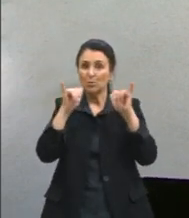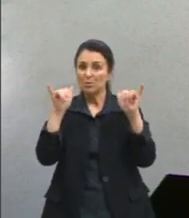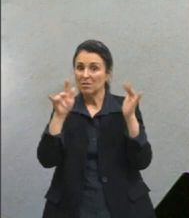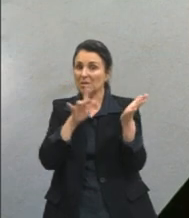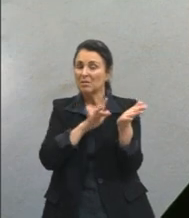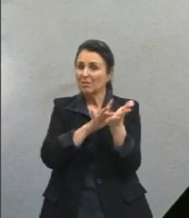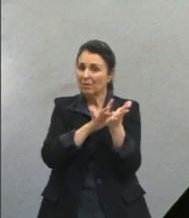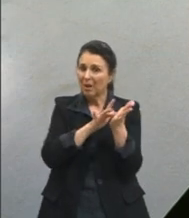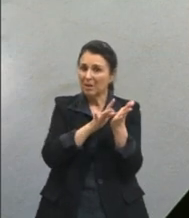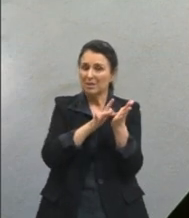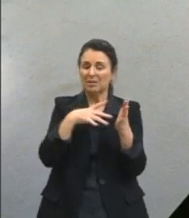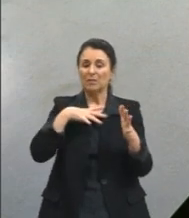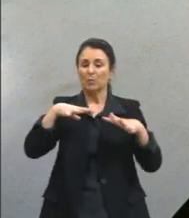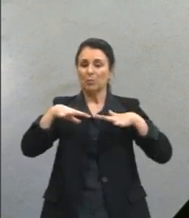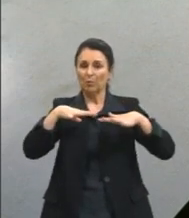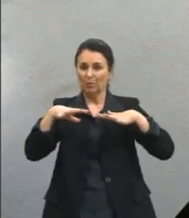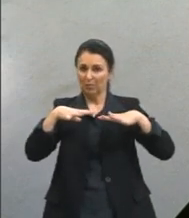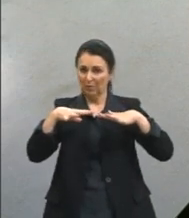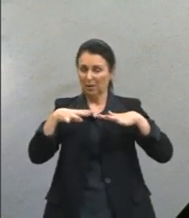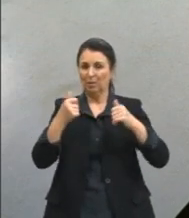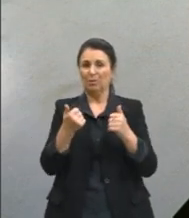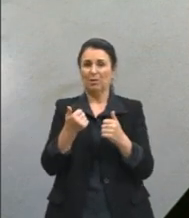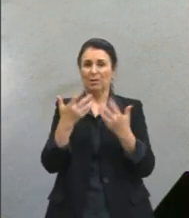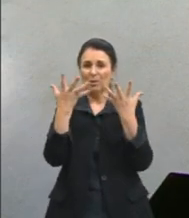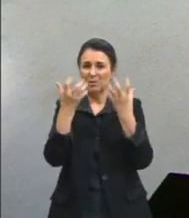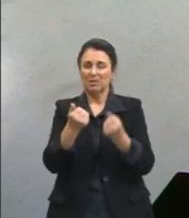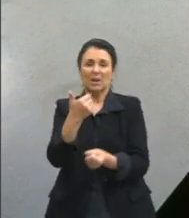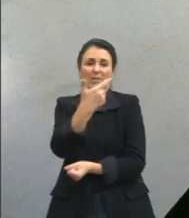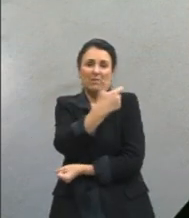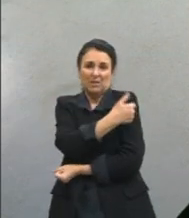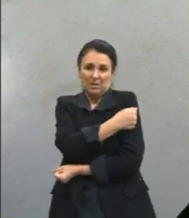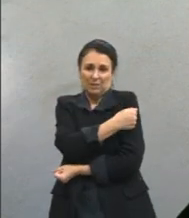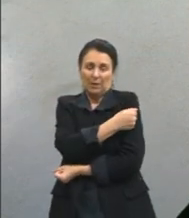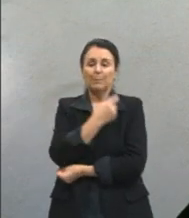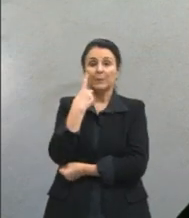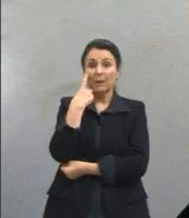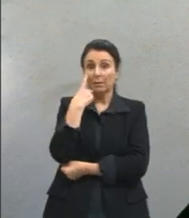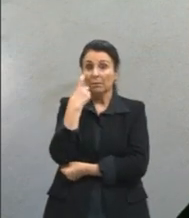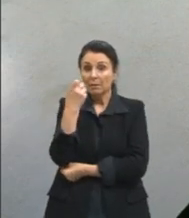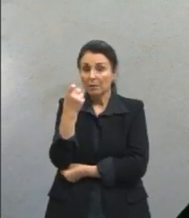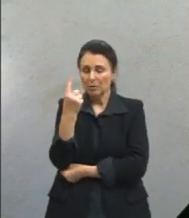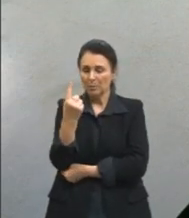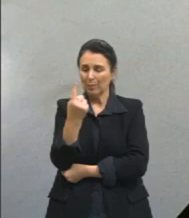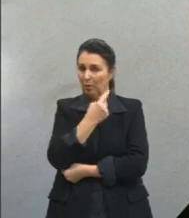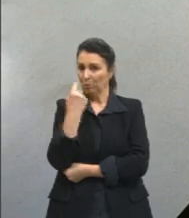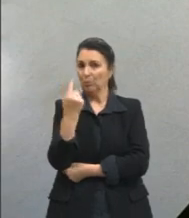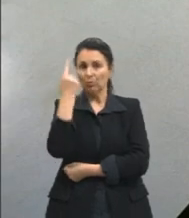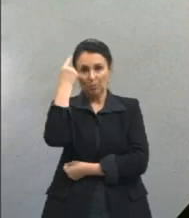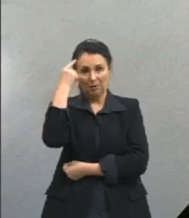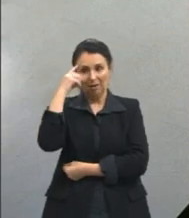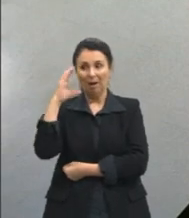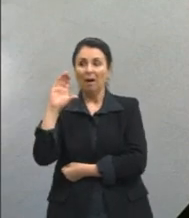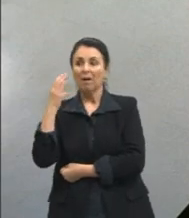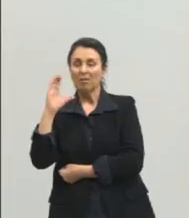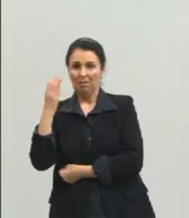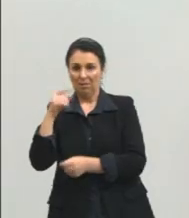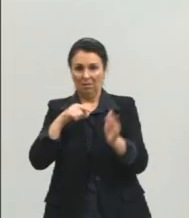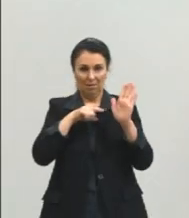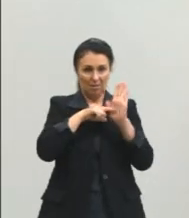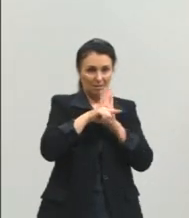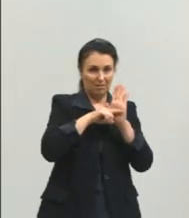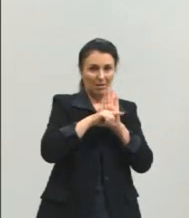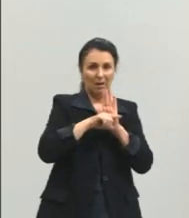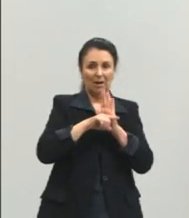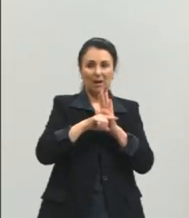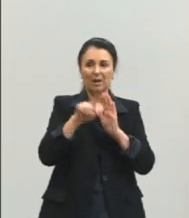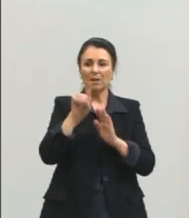tipo. Não vem ao caso a gente comentar. Mas é interessante para a gente pensar essa questão, né, de que a ciência, por si só, ela não